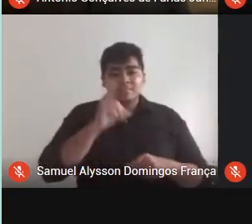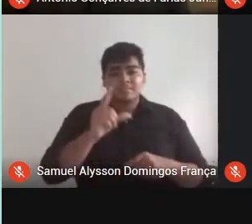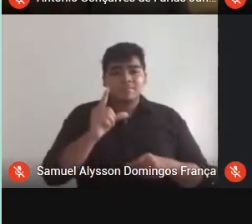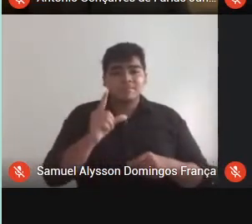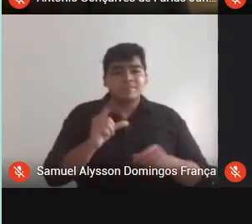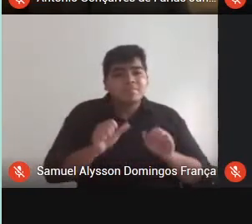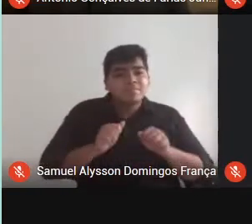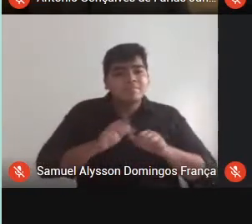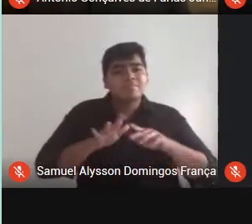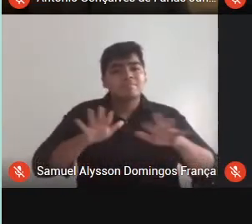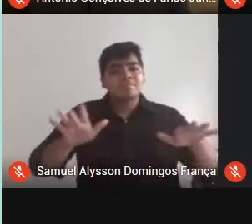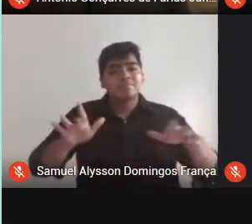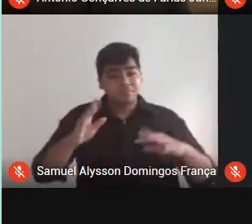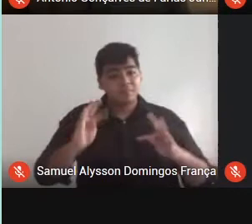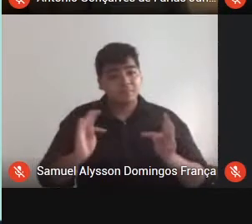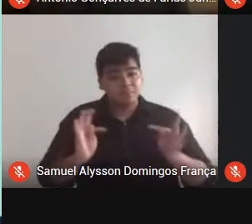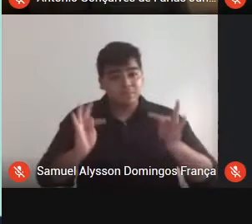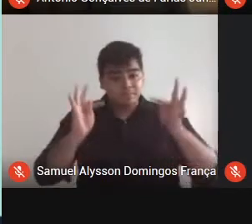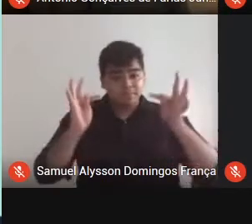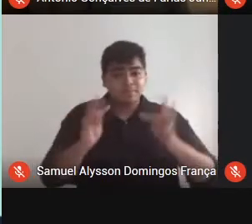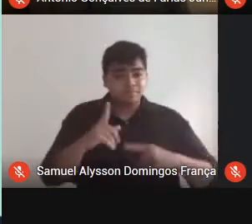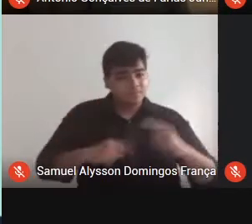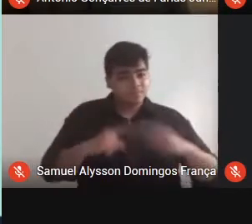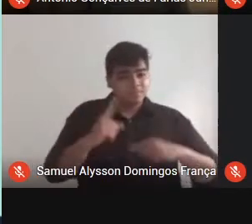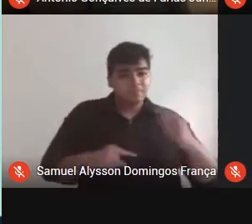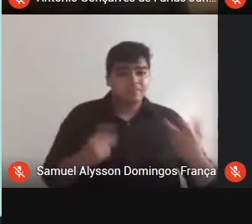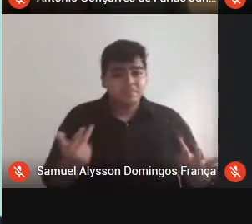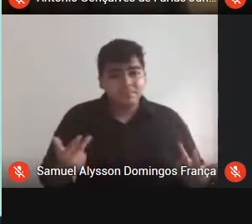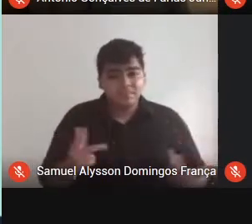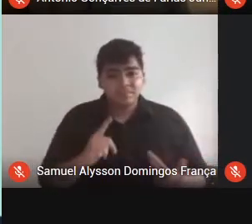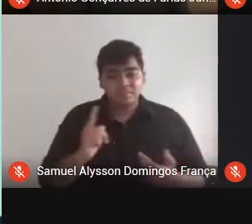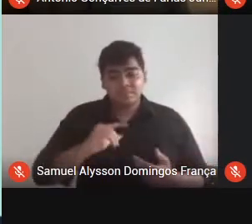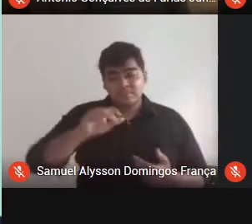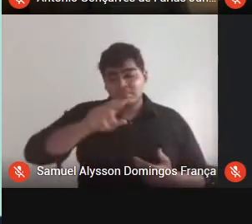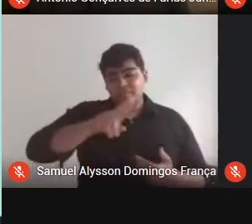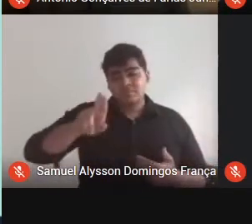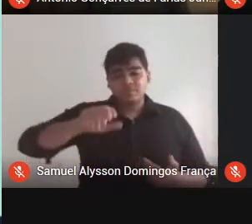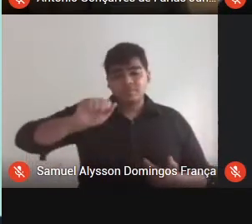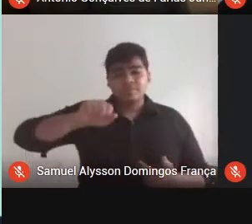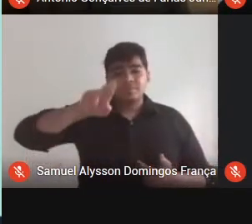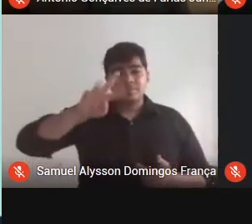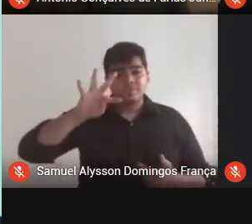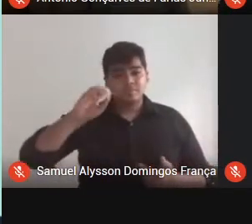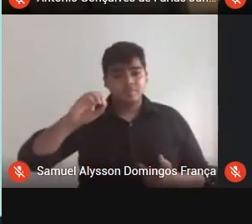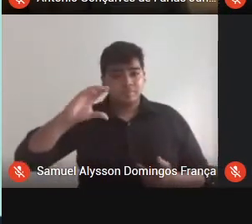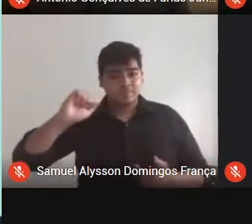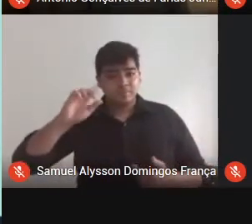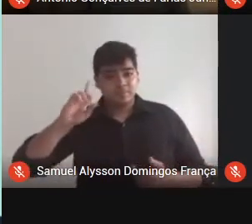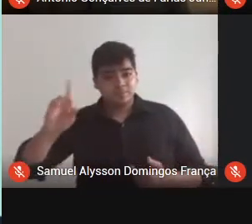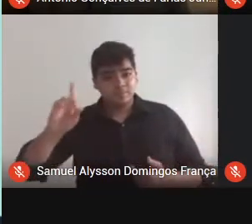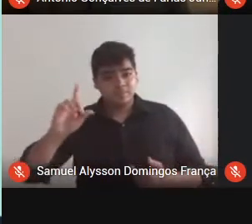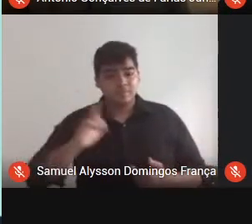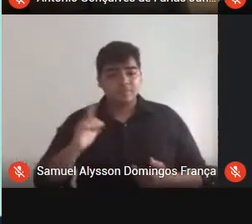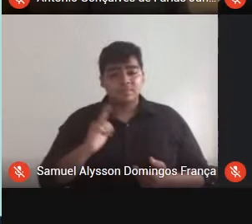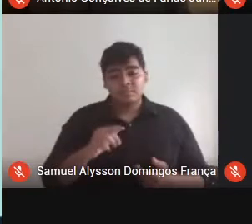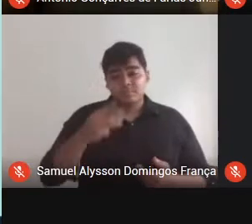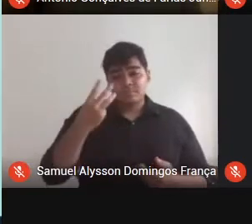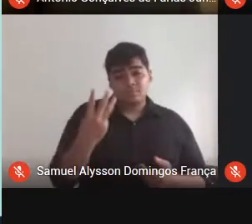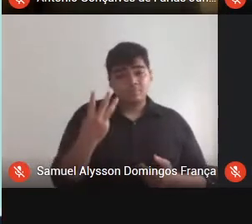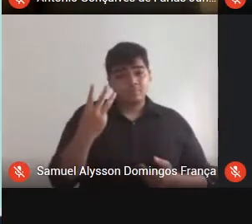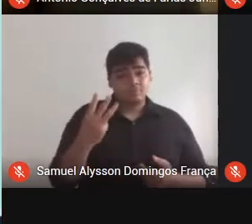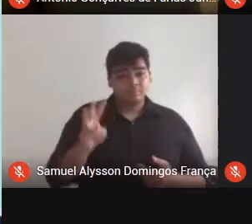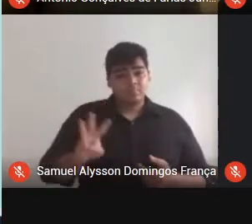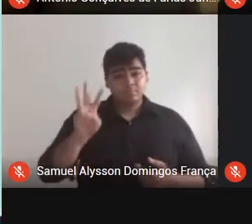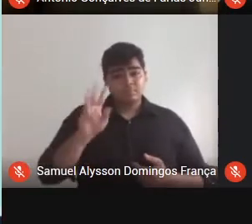ferramenta Revit para a ferramenta, o AutoCAD, do RVT para o DWG, que ele